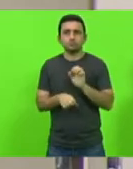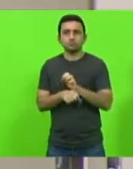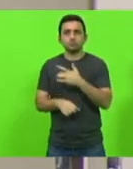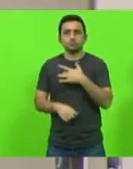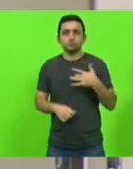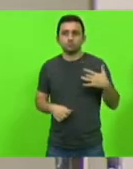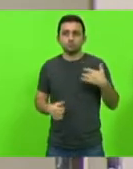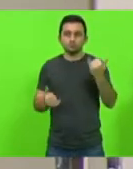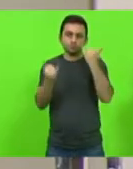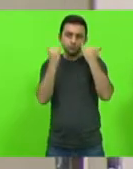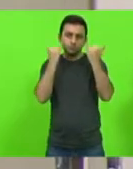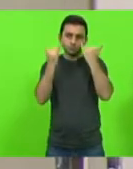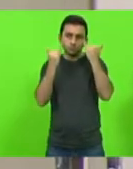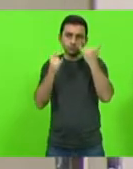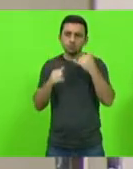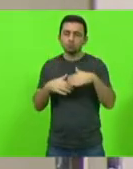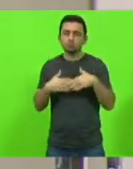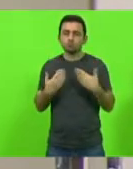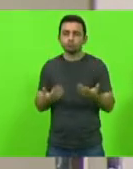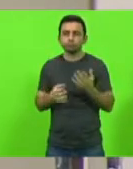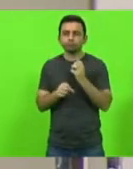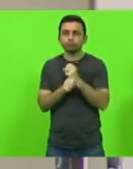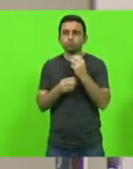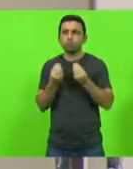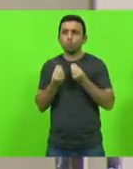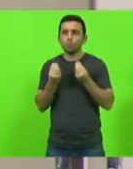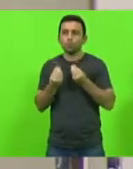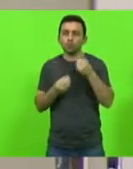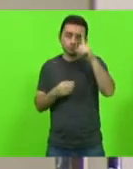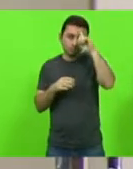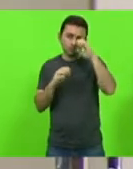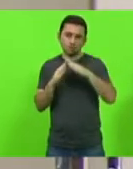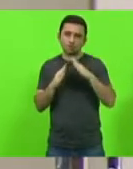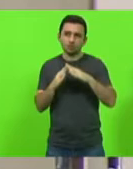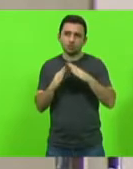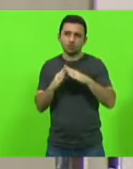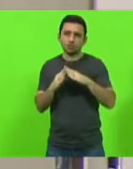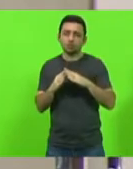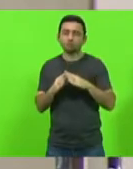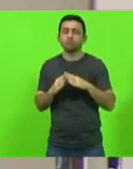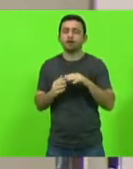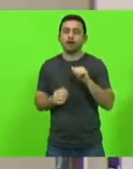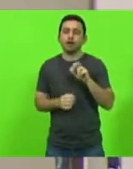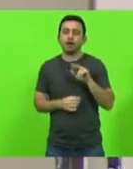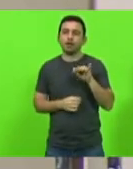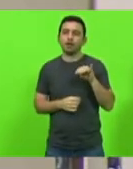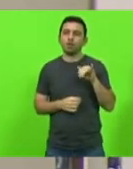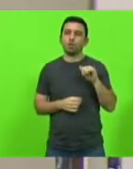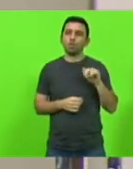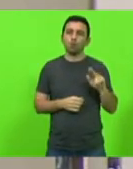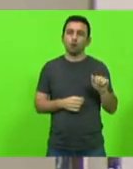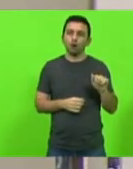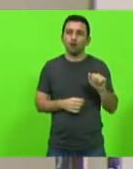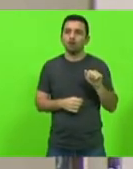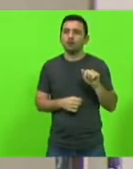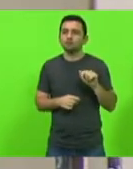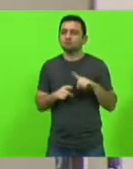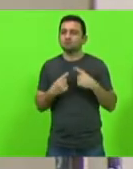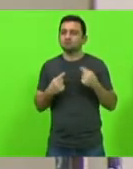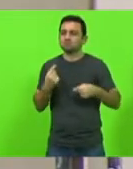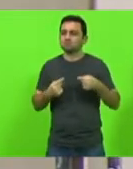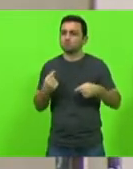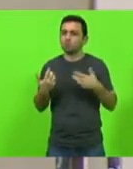informações acerca da prestação de contas do hospital regional de araranguá em discussão não havendo quem queira discutir em